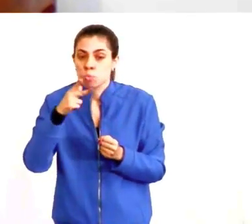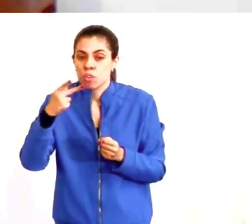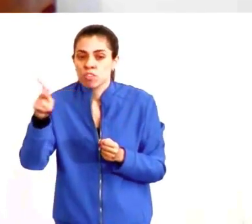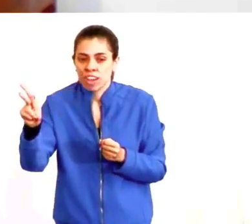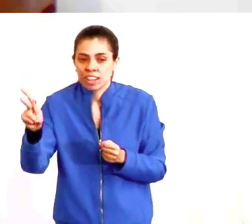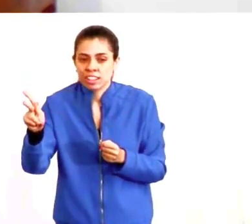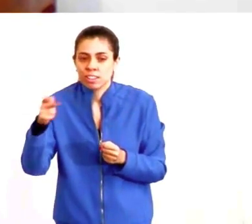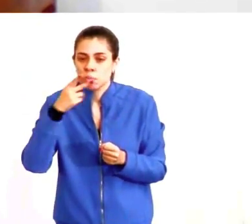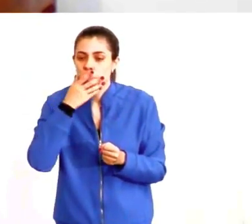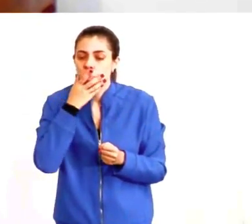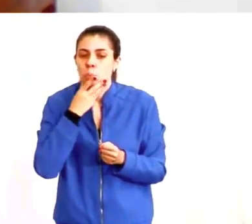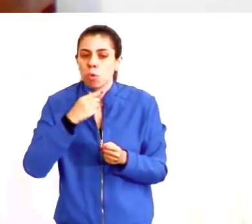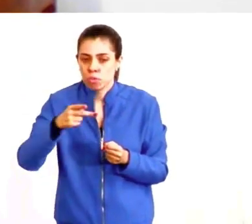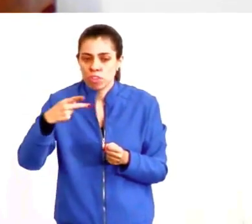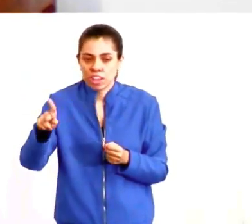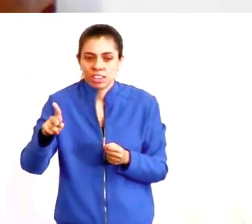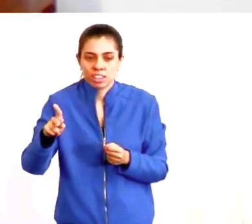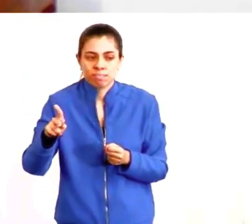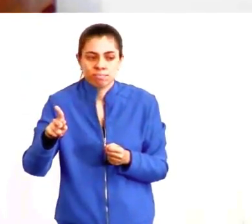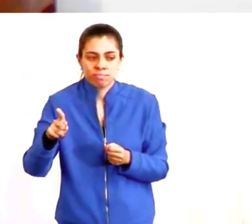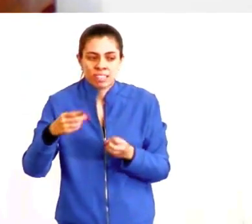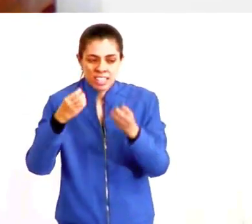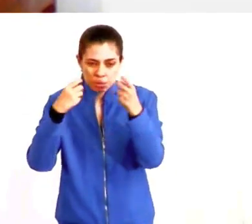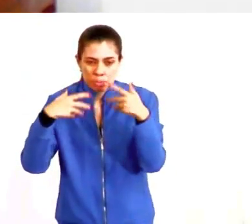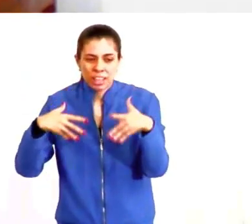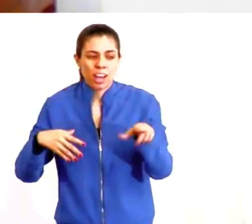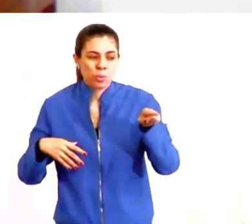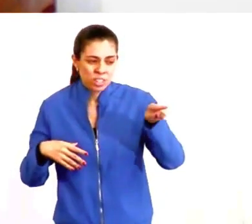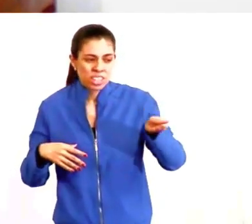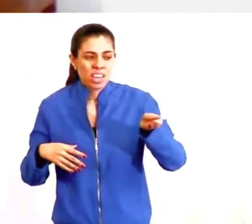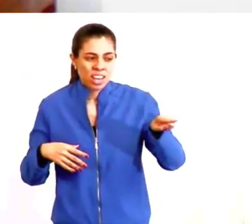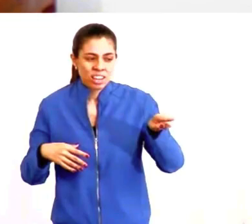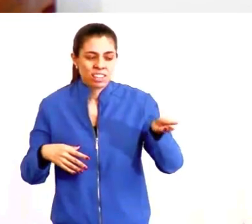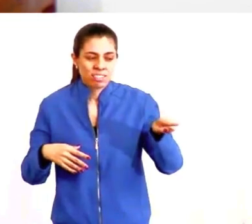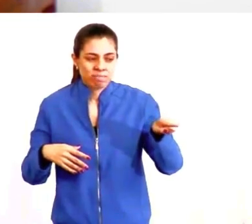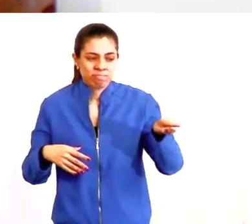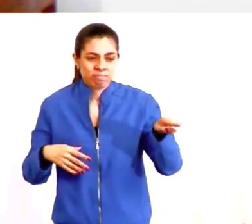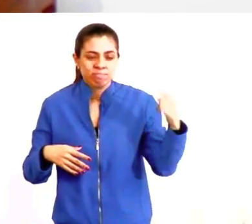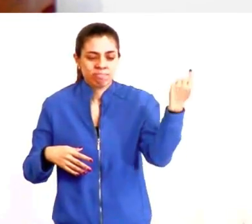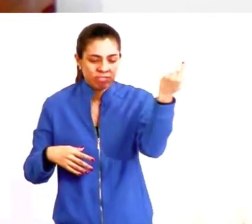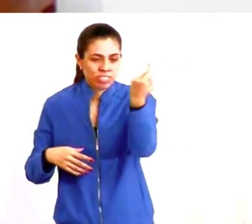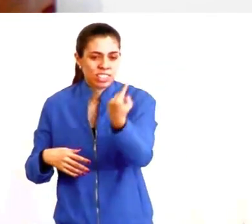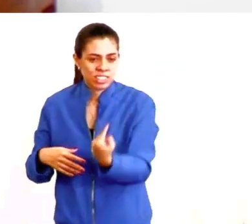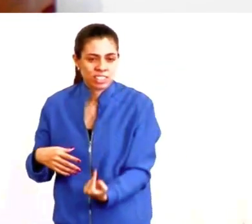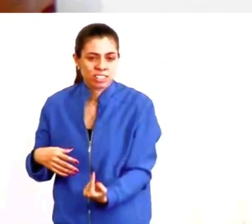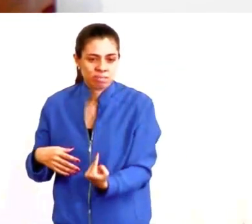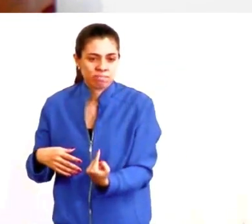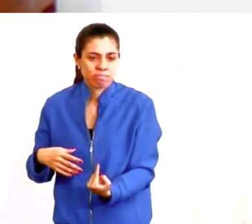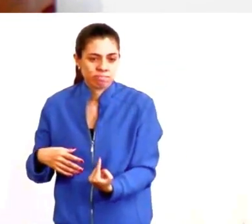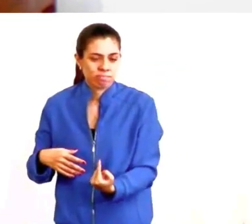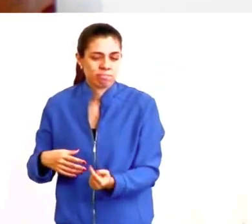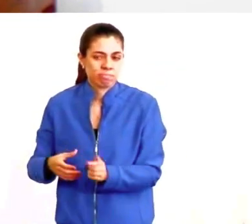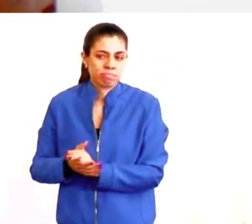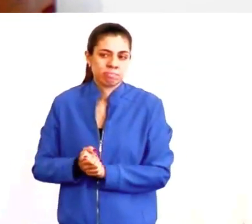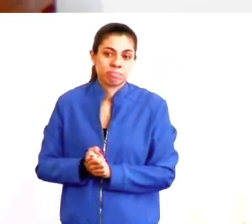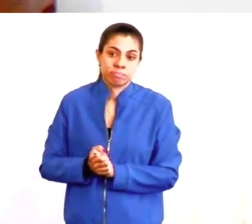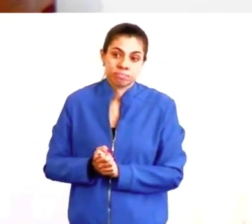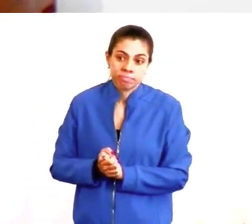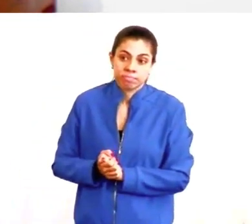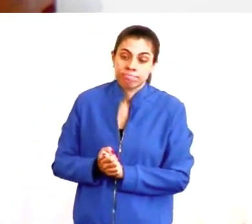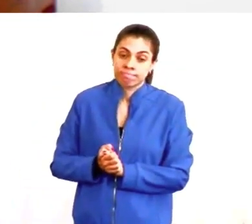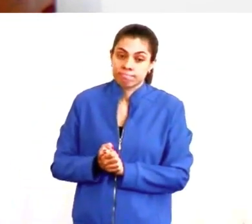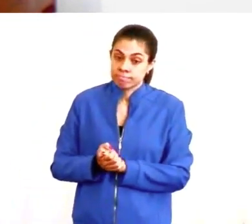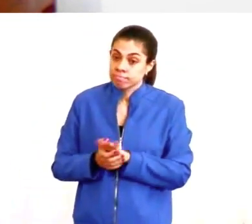profecia. Vejam a importância de uma adoração genuína. Agora eu lhes pergunto,